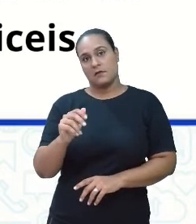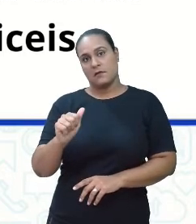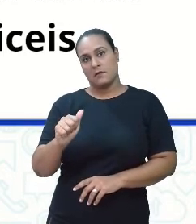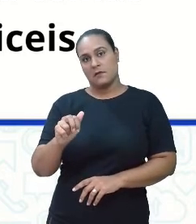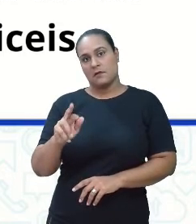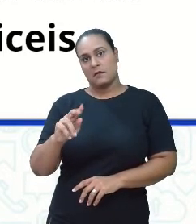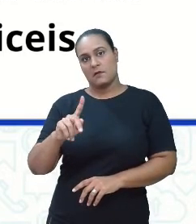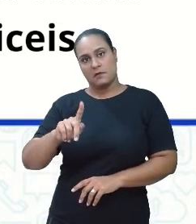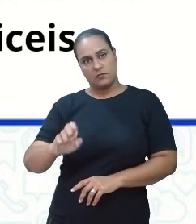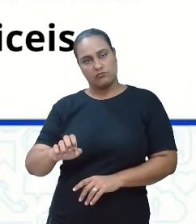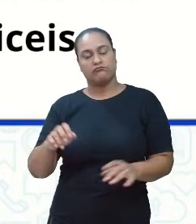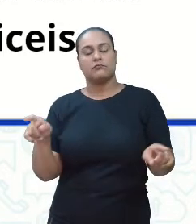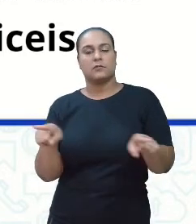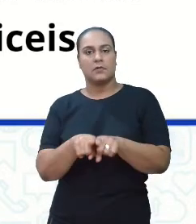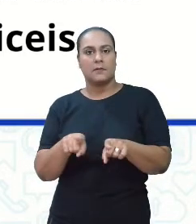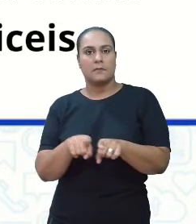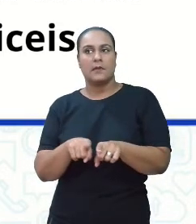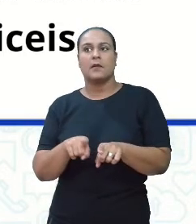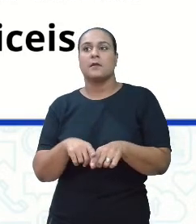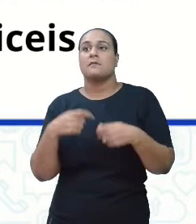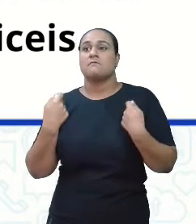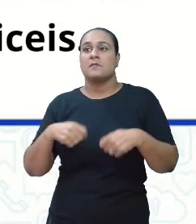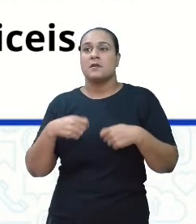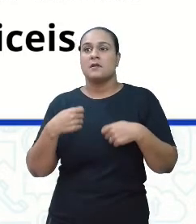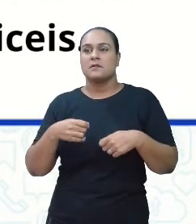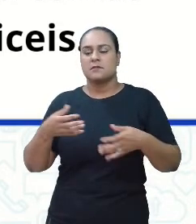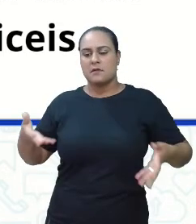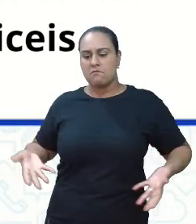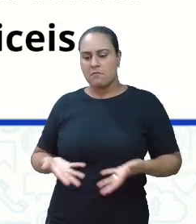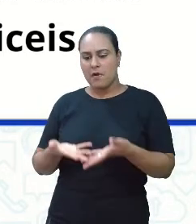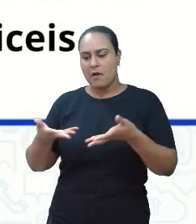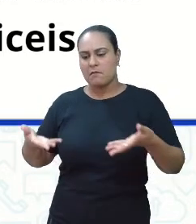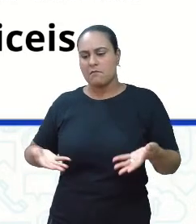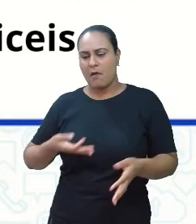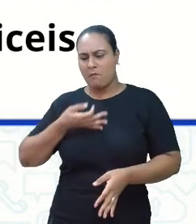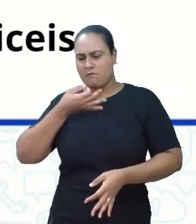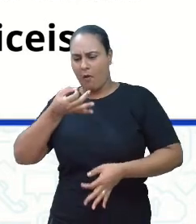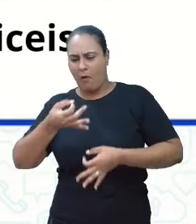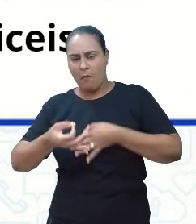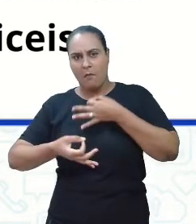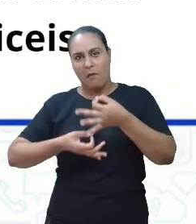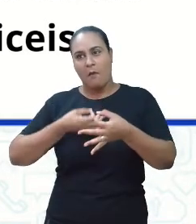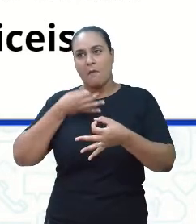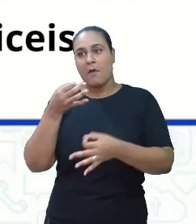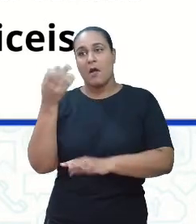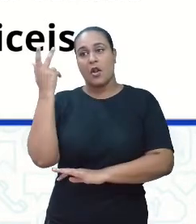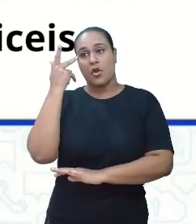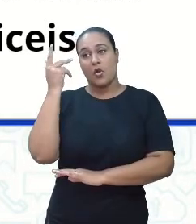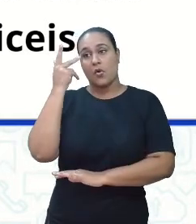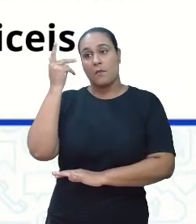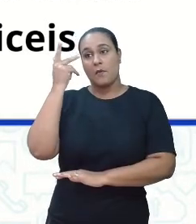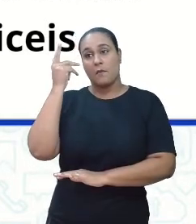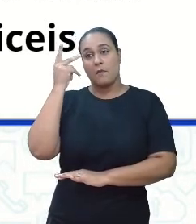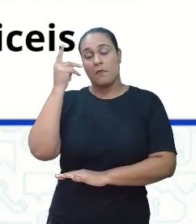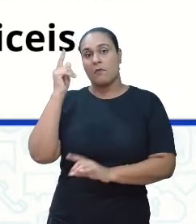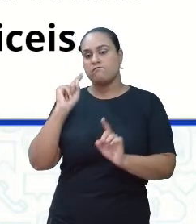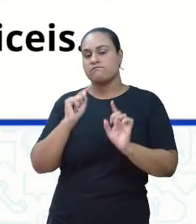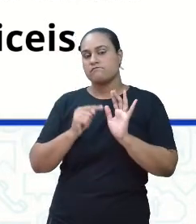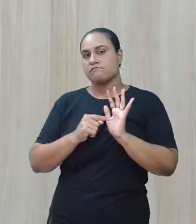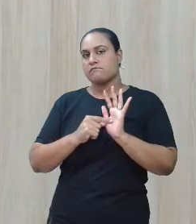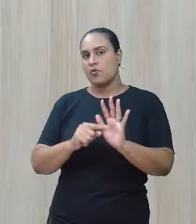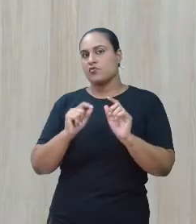A charge precisa despertar a criticidade. Normalmente, aponta